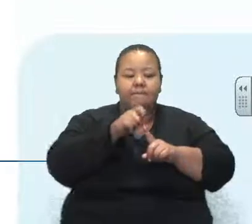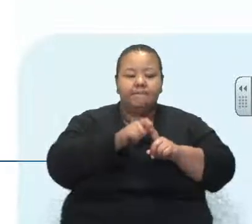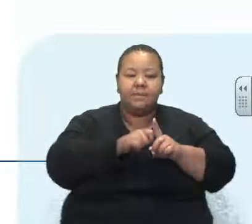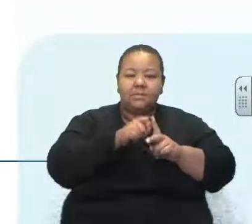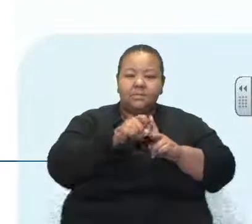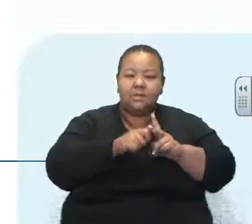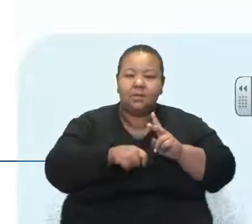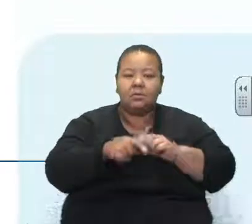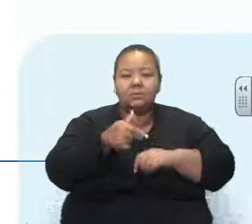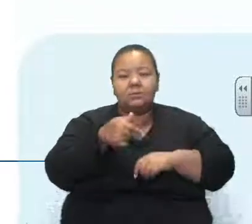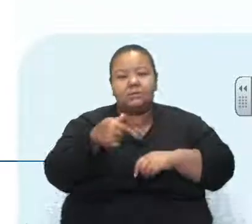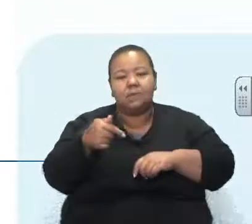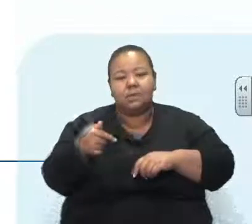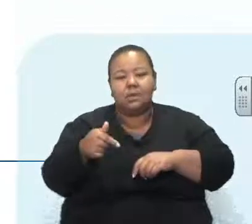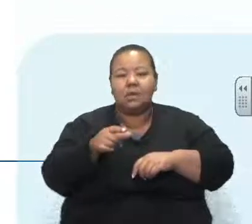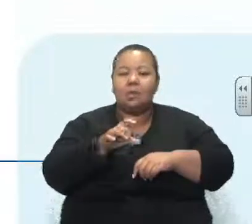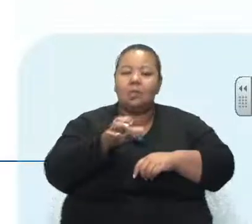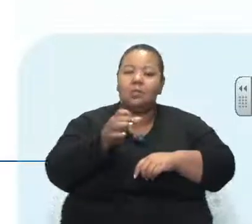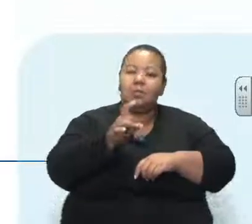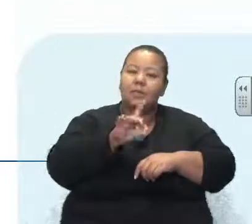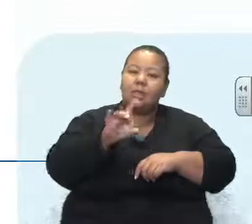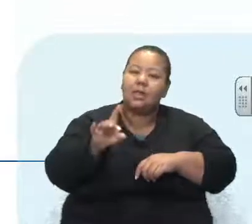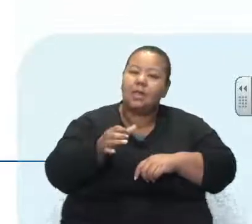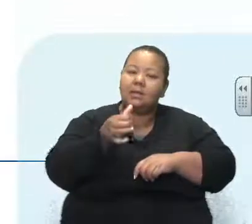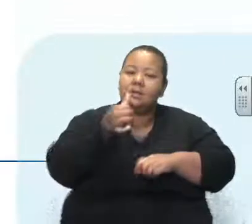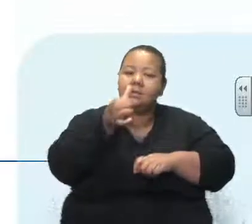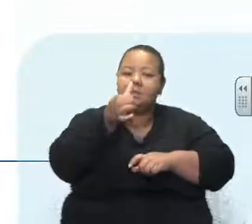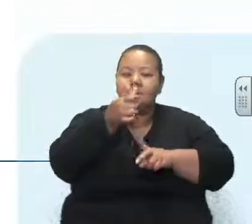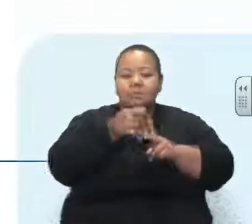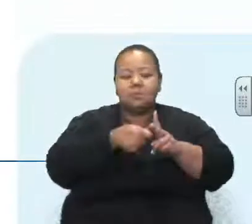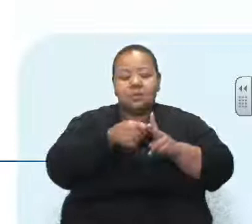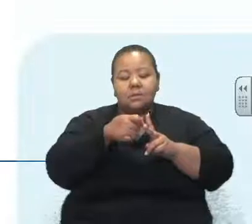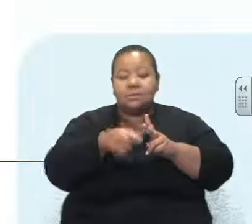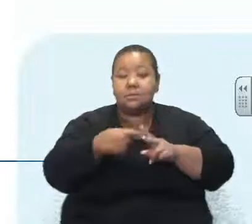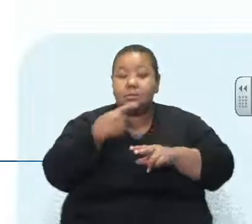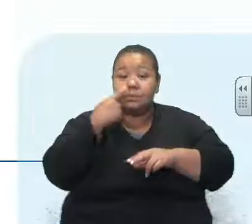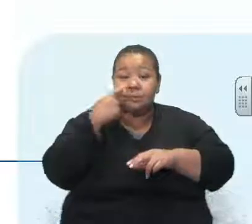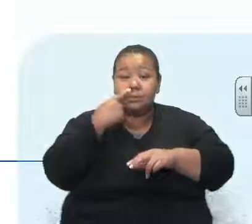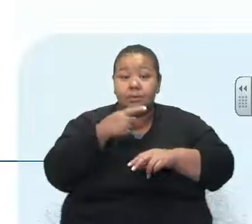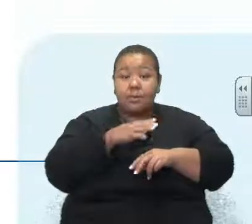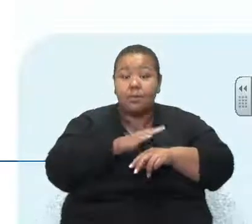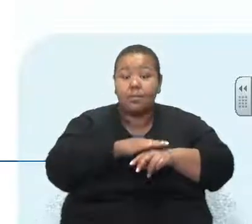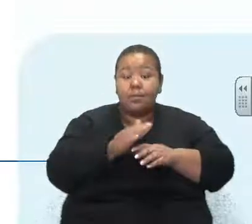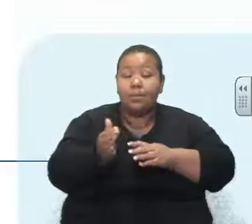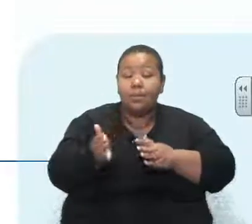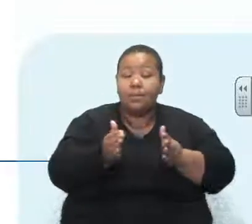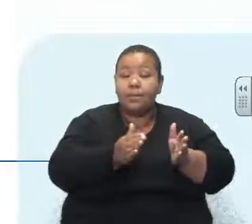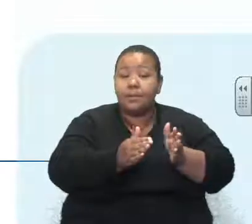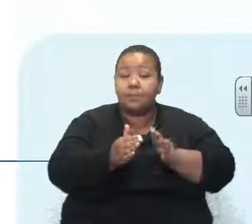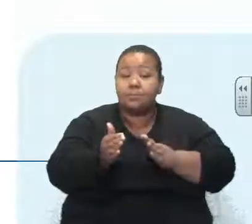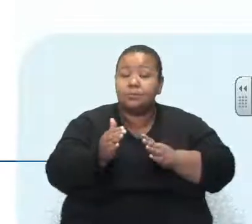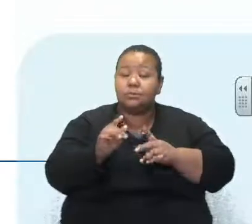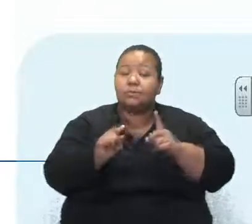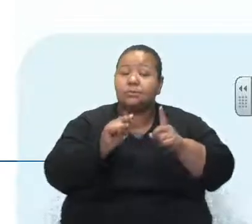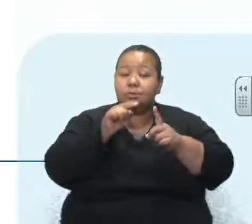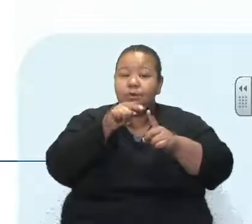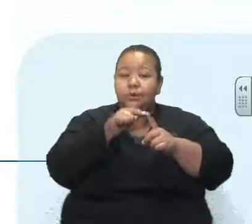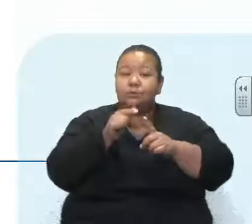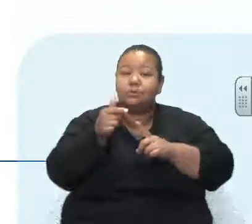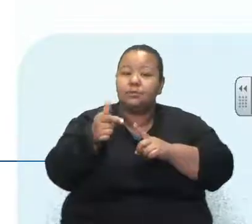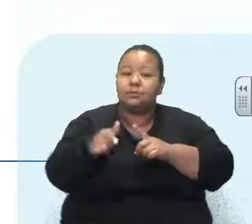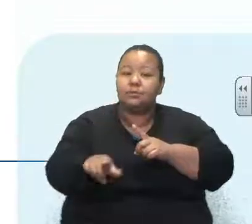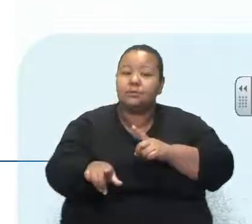semanal, semestral, aí você vai escolher o período que é mais interessante e os objetivos têm que ser alcançados. Isso